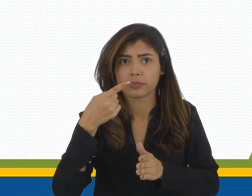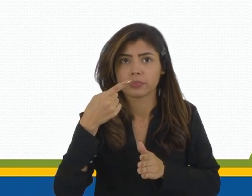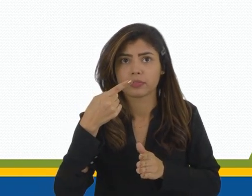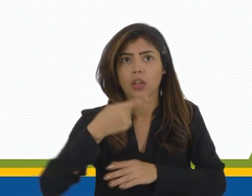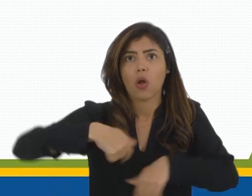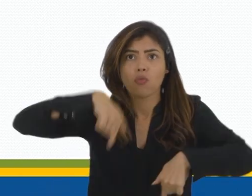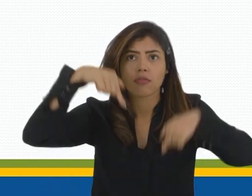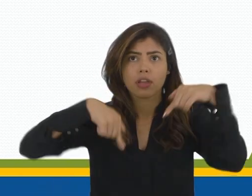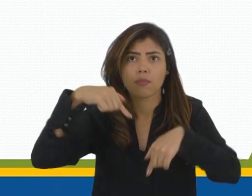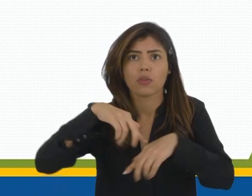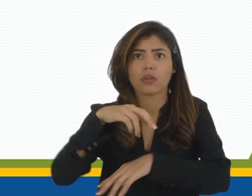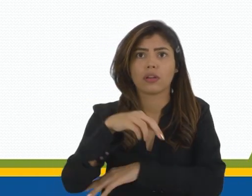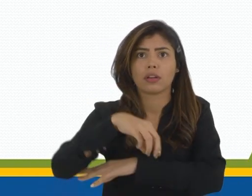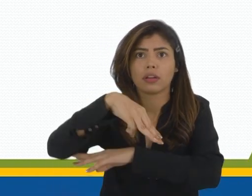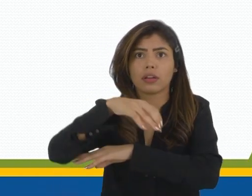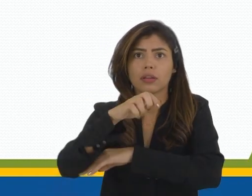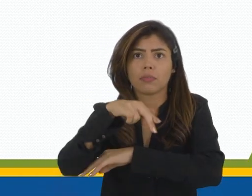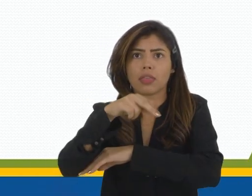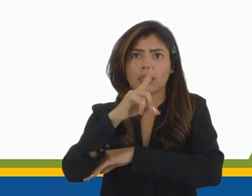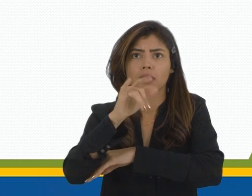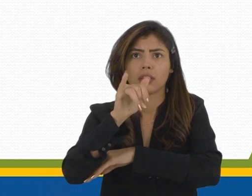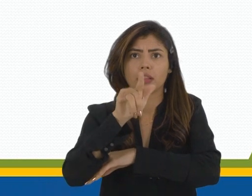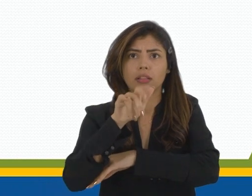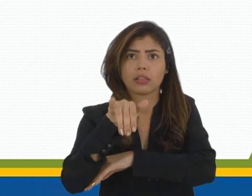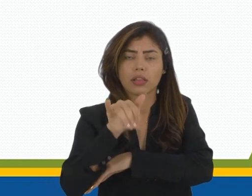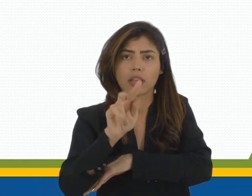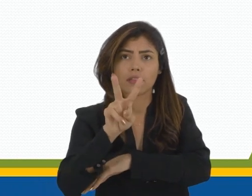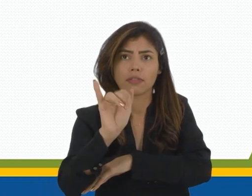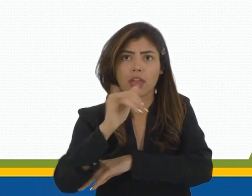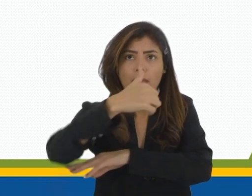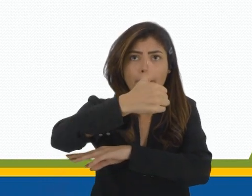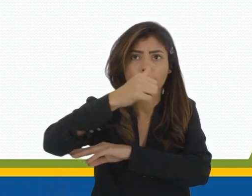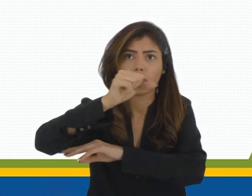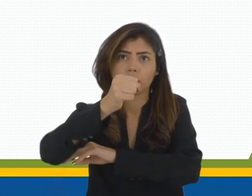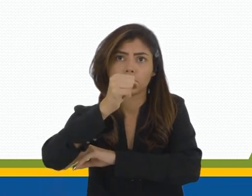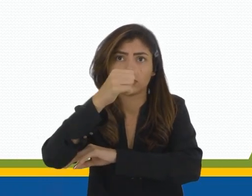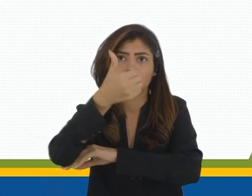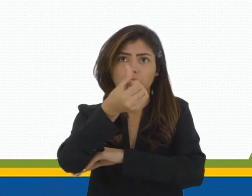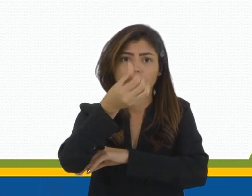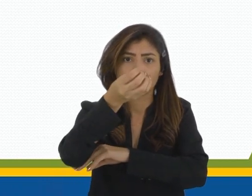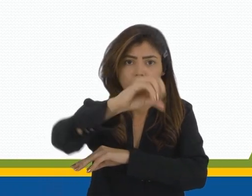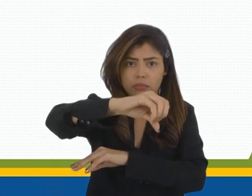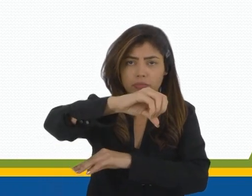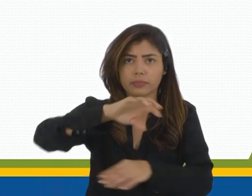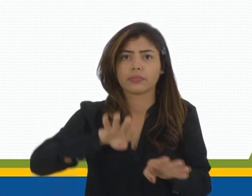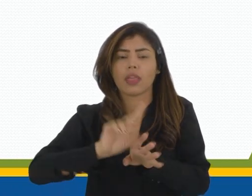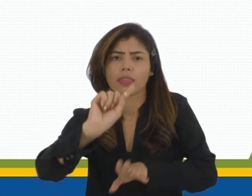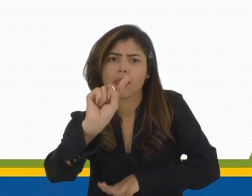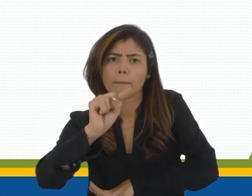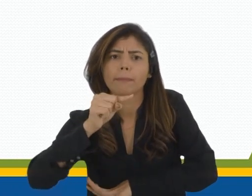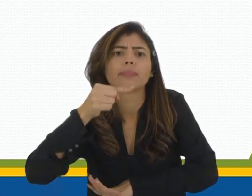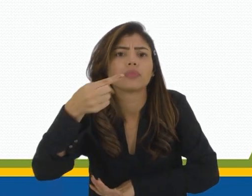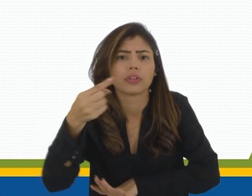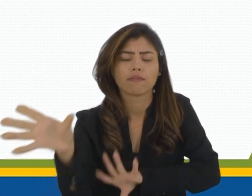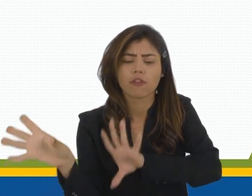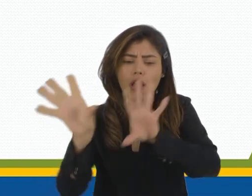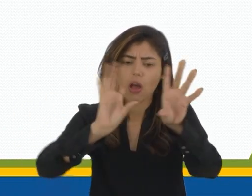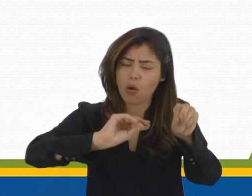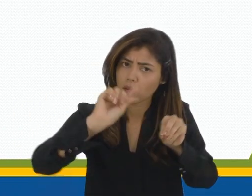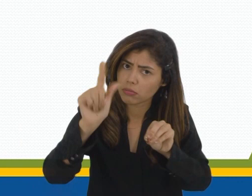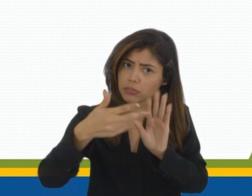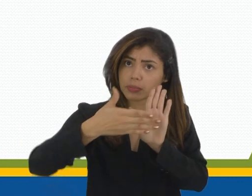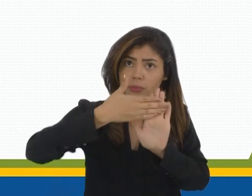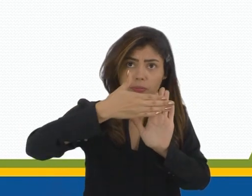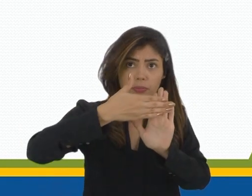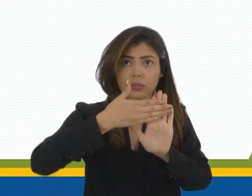químico russo chamado Mendeleev, em 1869. Depois vieram outras